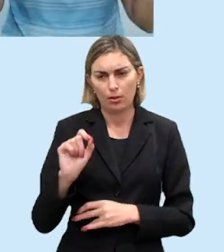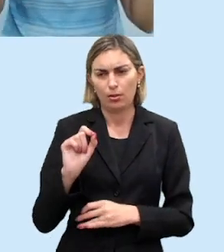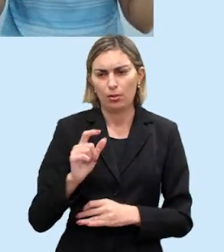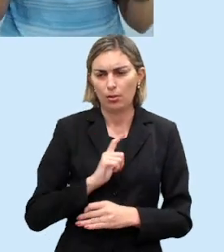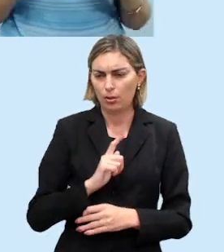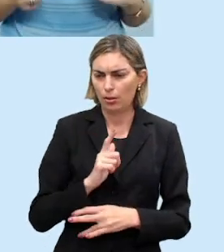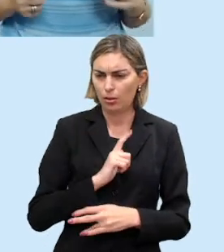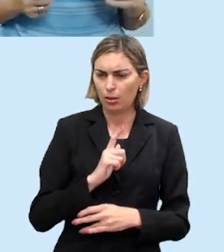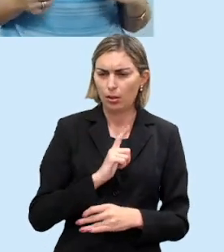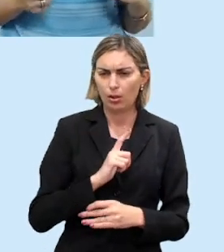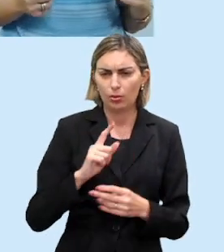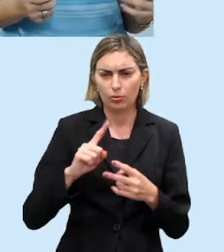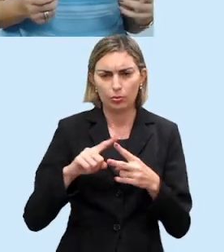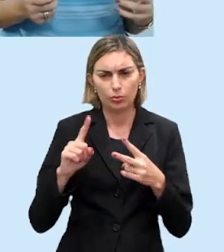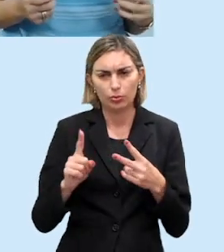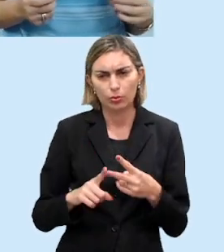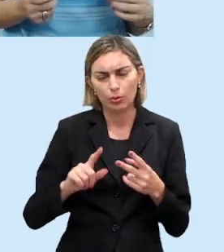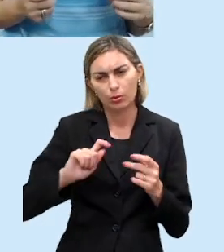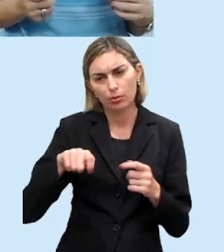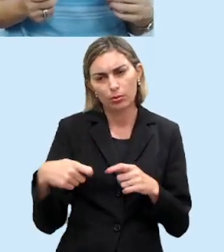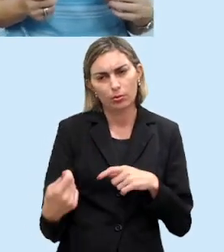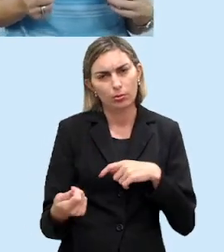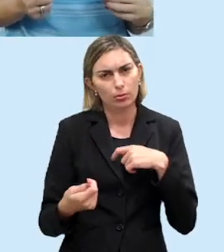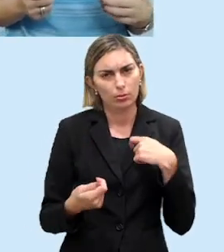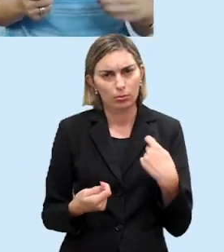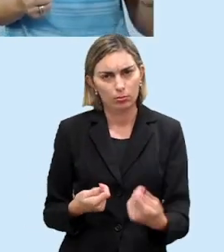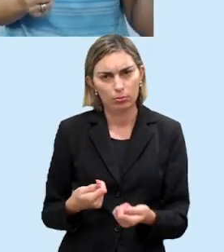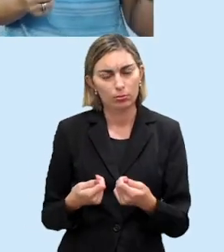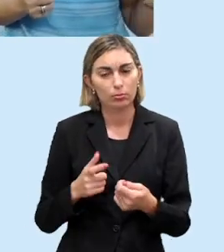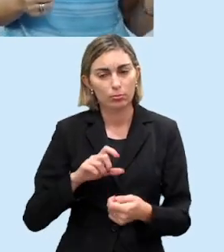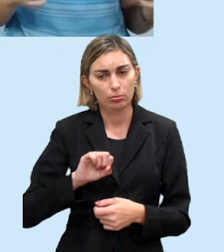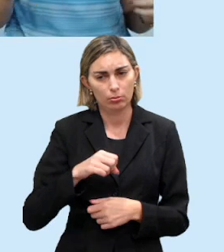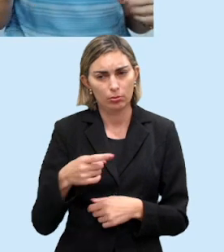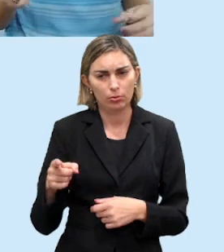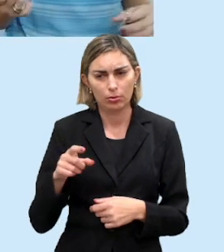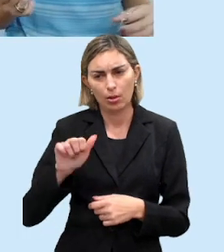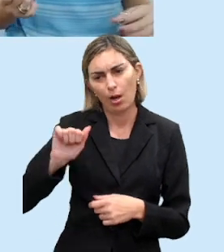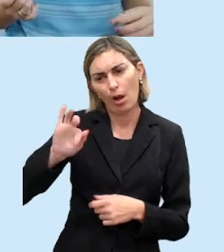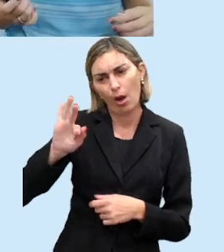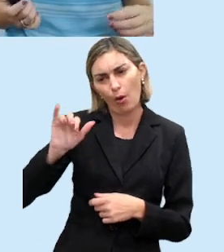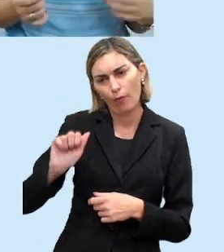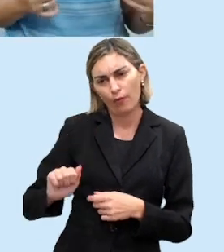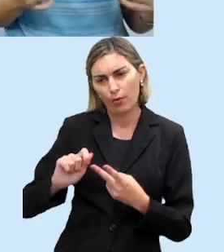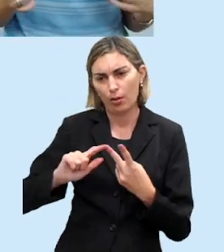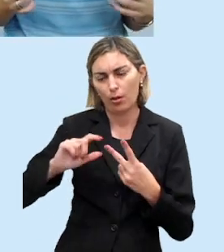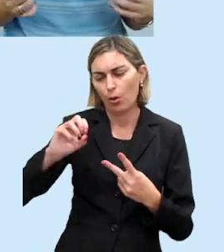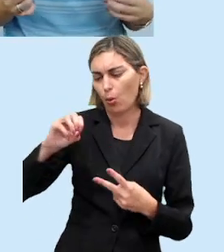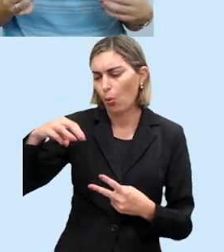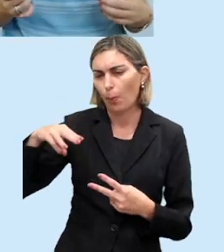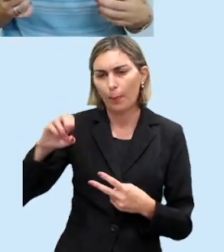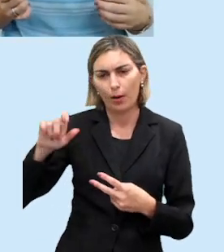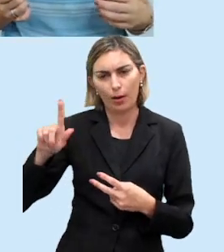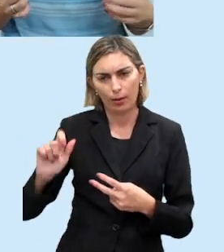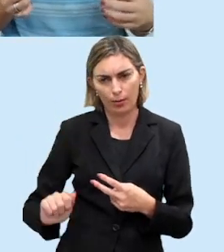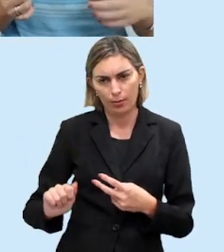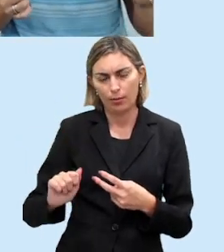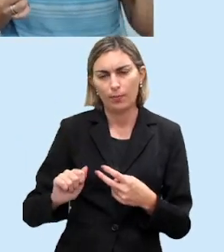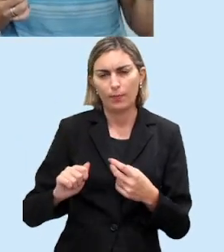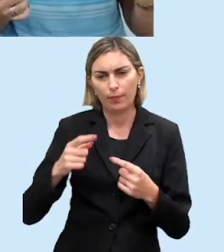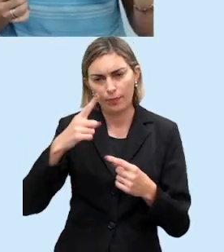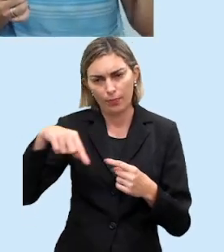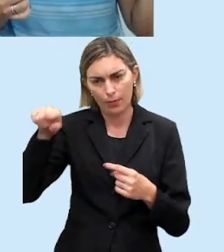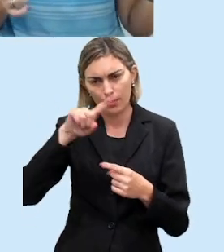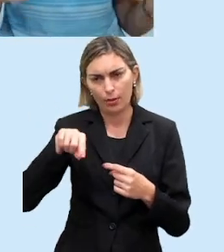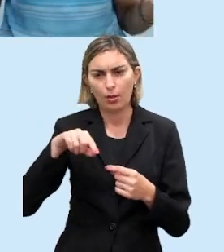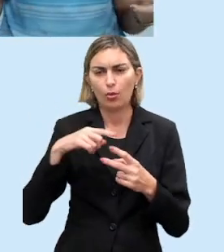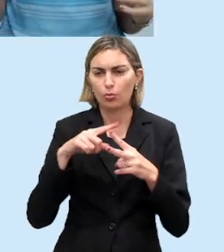tenho dois outros signos, não é? Que são o alfa e o ômega. O alfa e o ômega, não é?